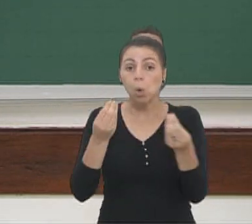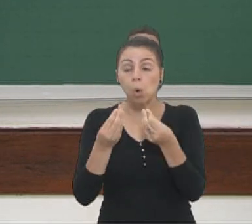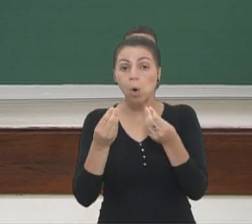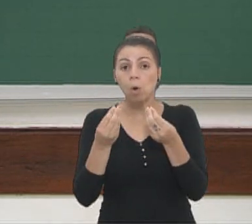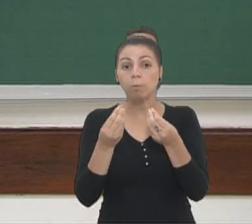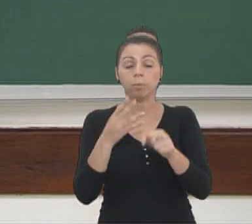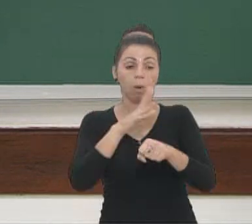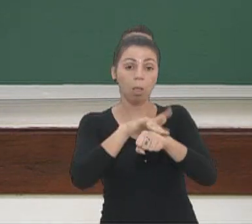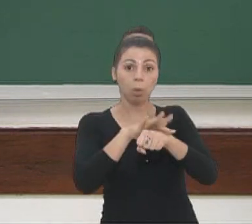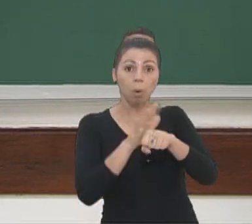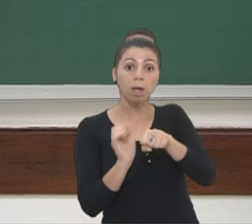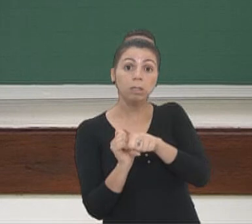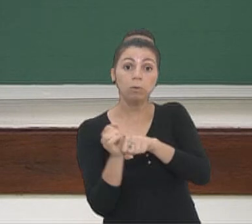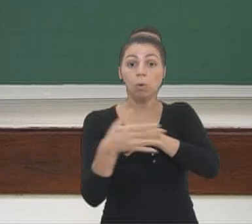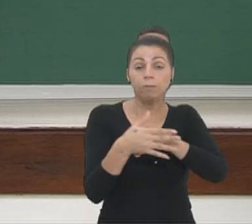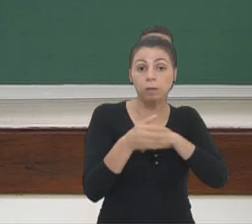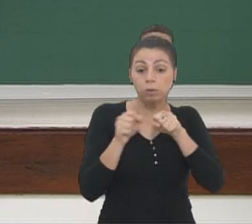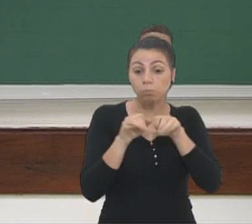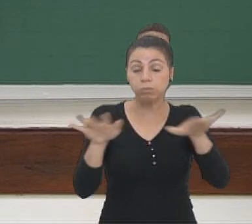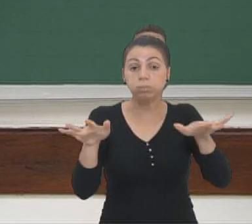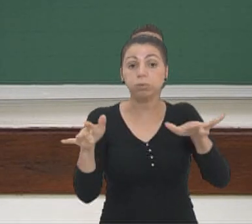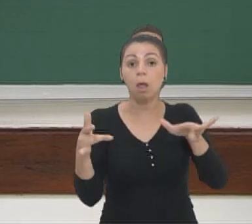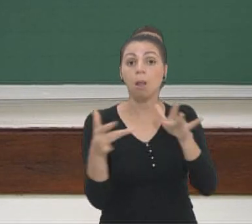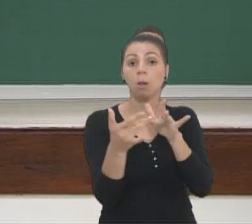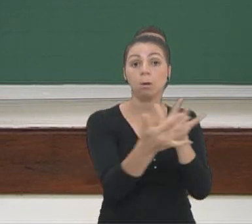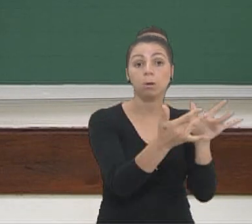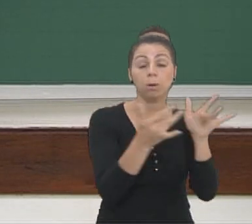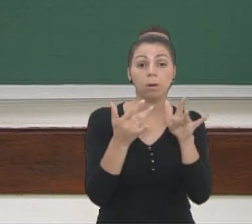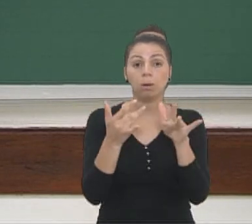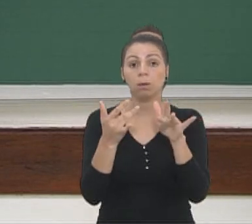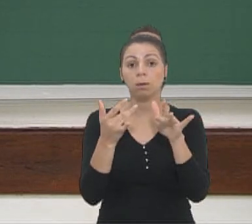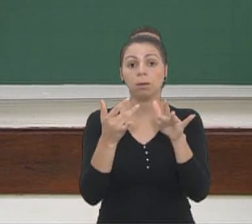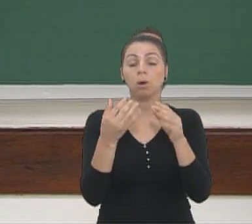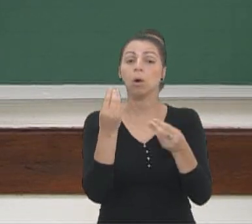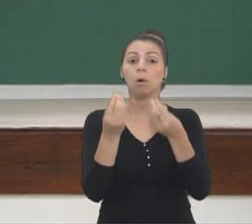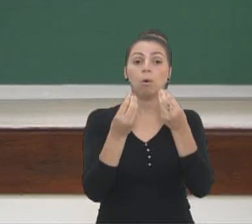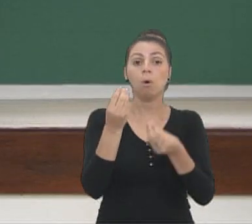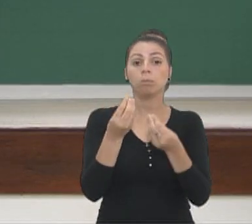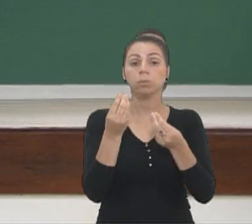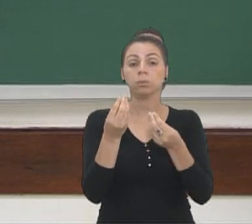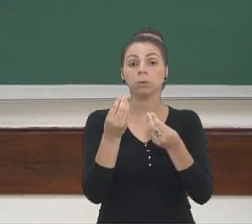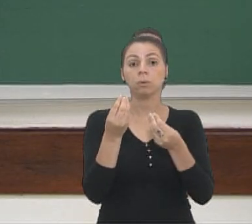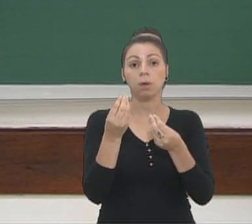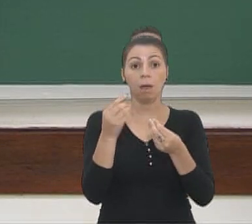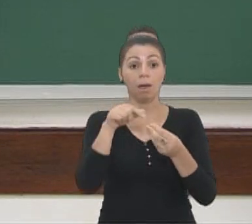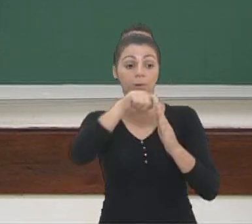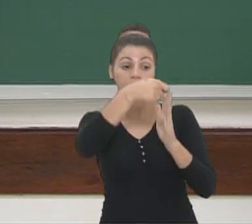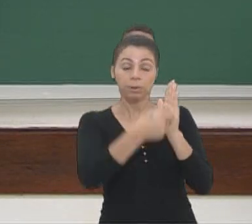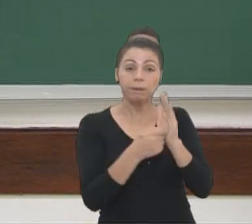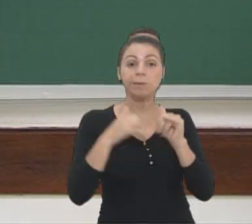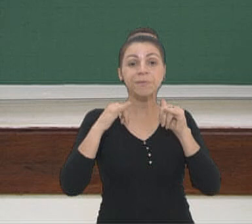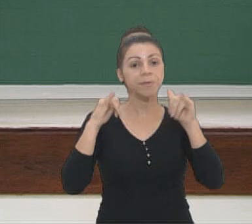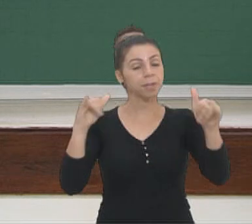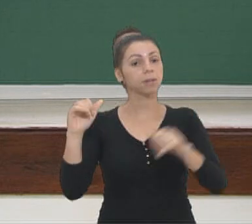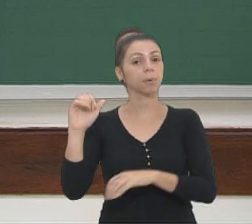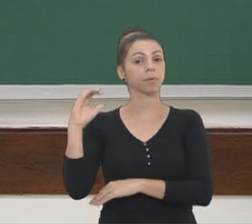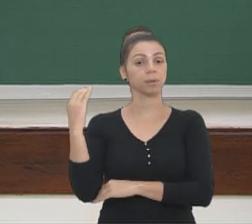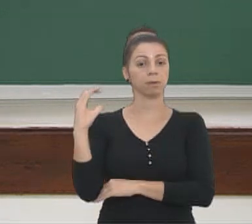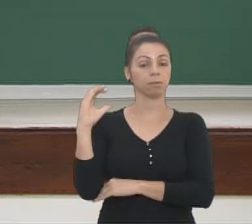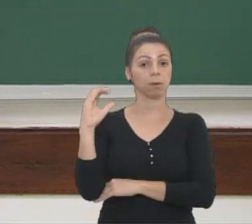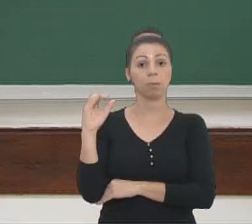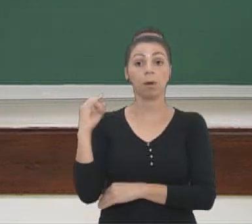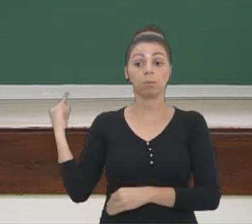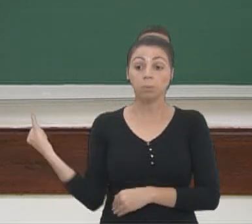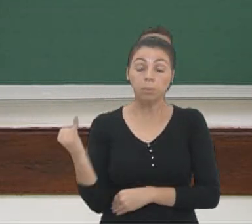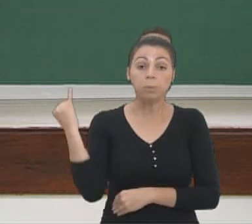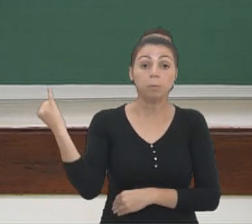isso, como que a gente ficou sabendo? Através de textos de divulgação científica. Então, sem dúvida, ele é fundamental para o bem comum, fundamental